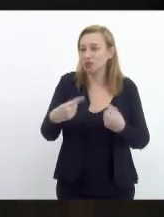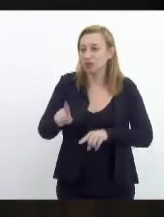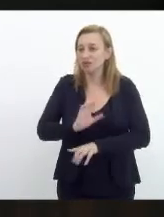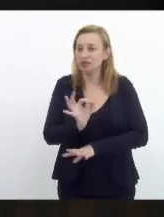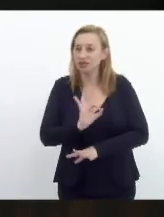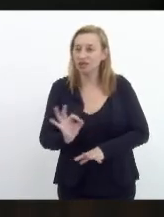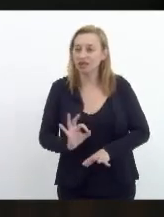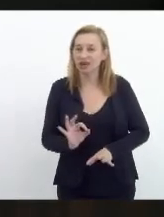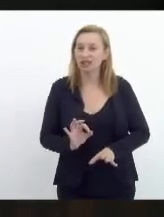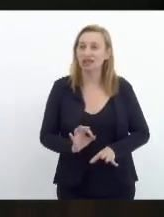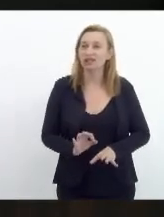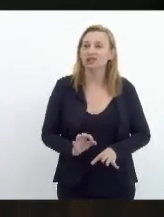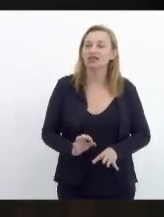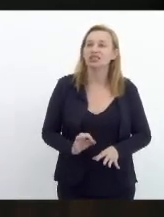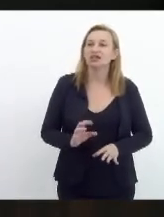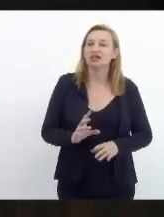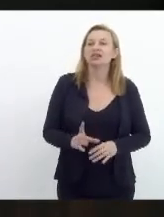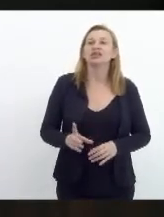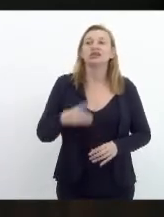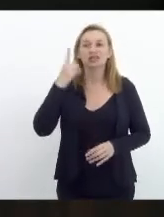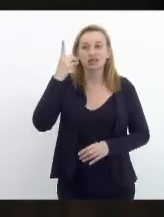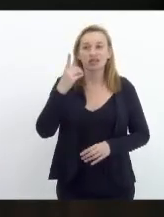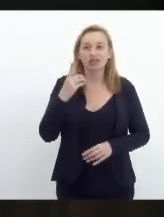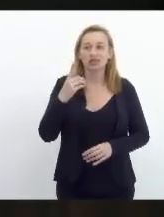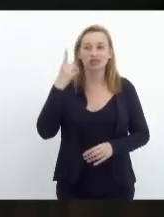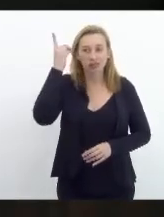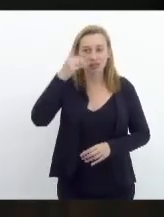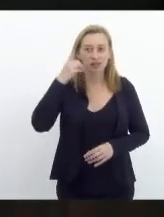de Minas e Energia, deputado Chiquinho da Mangueira.